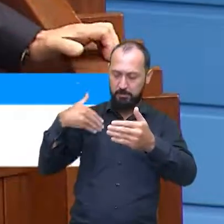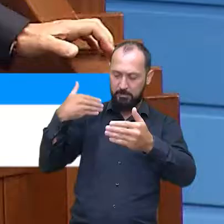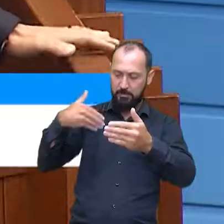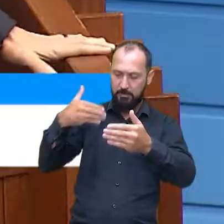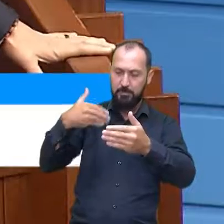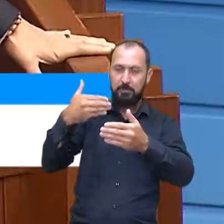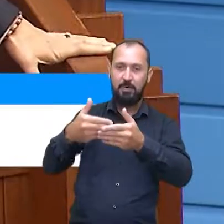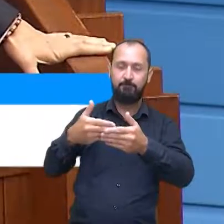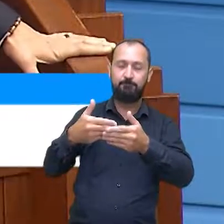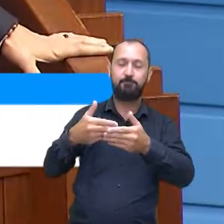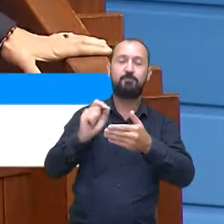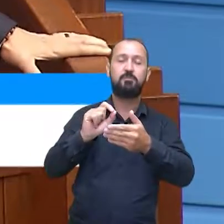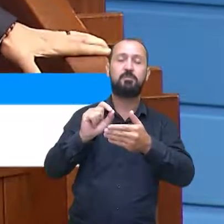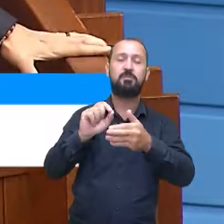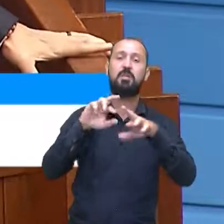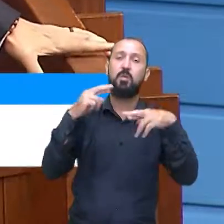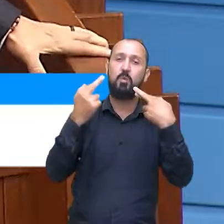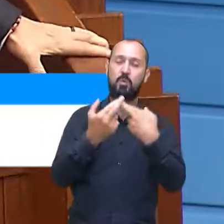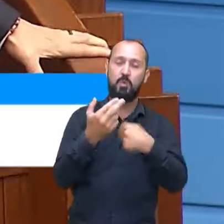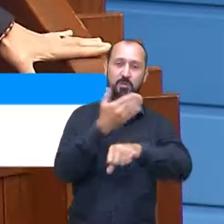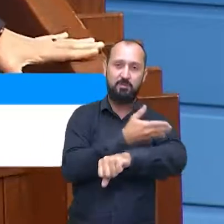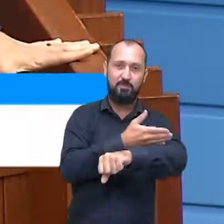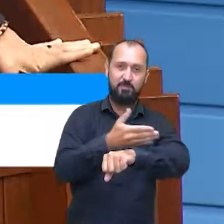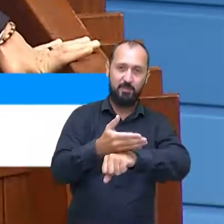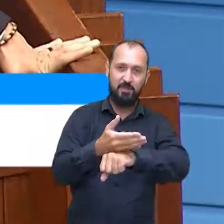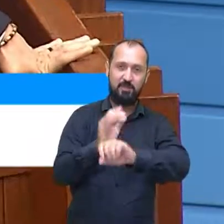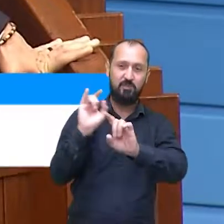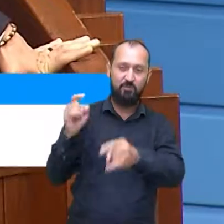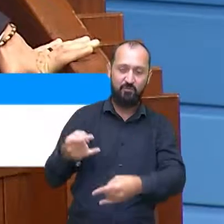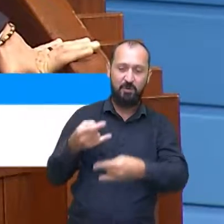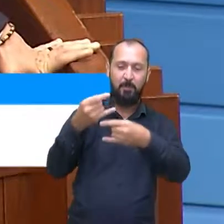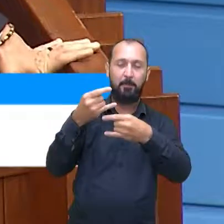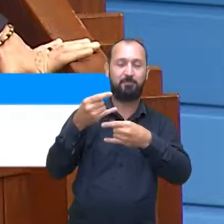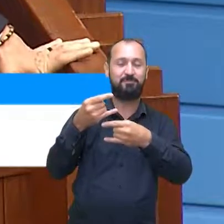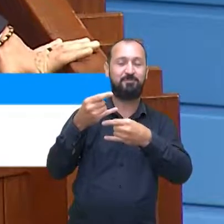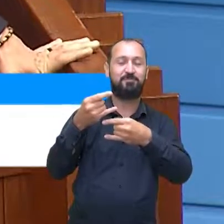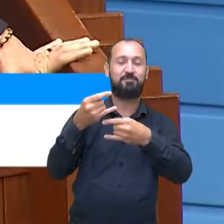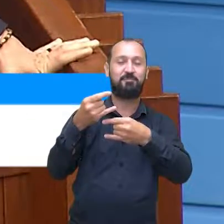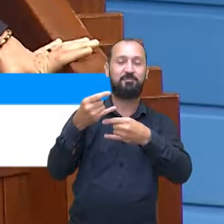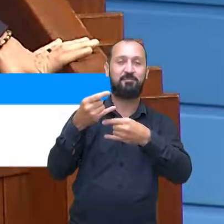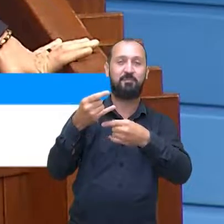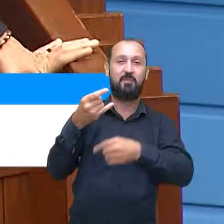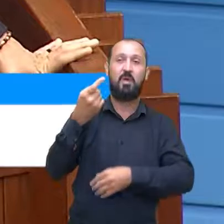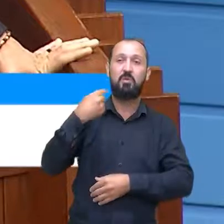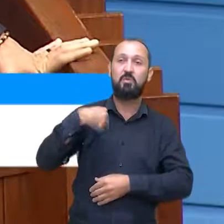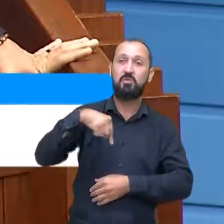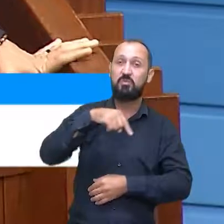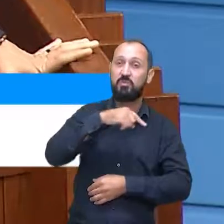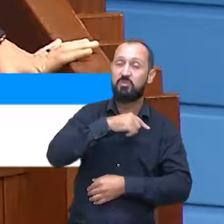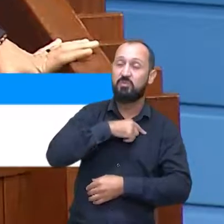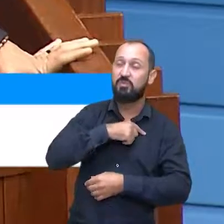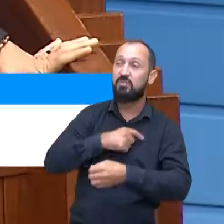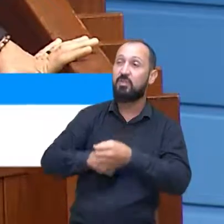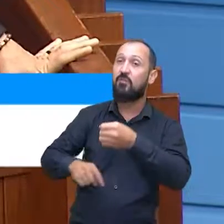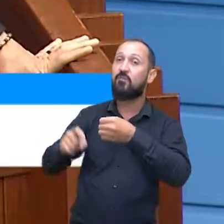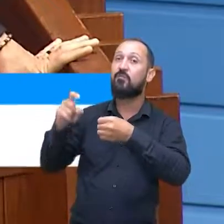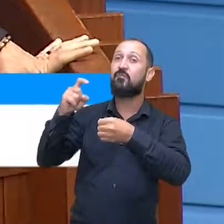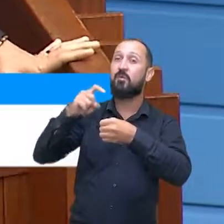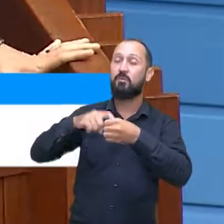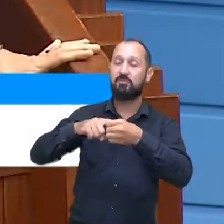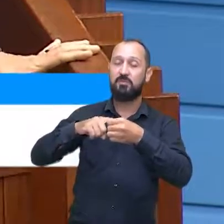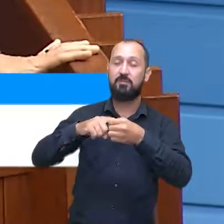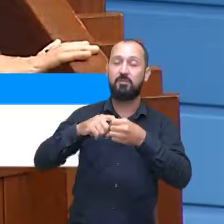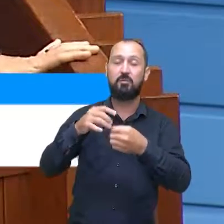dois anos e meio, quase, de sessões remotas, nós estamos aos poucos retomando